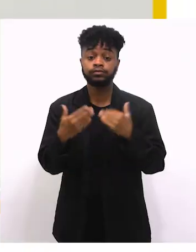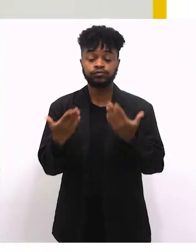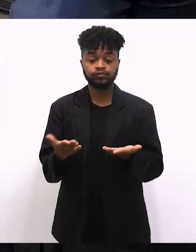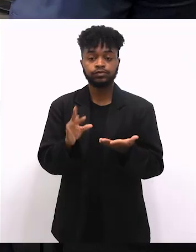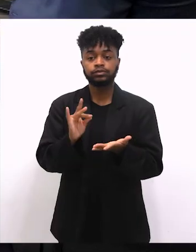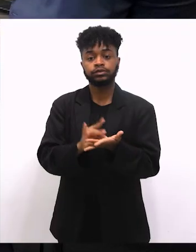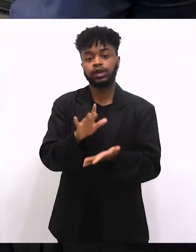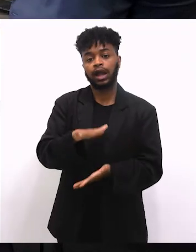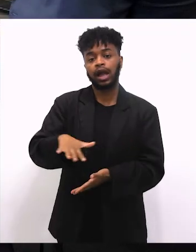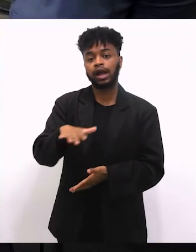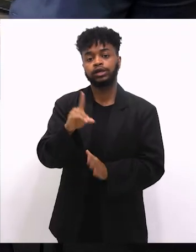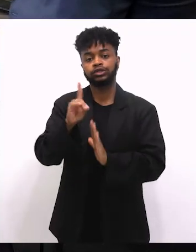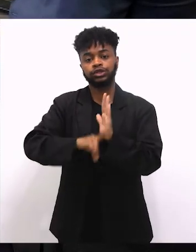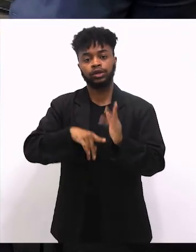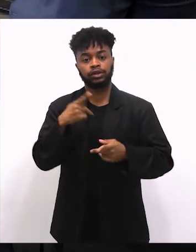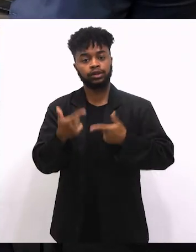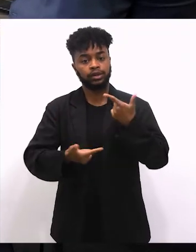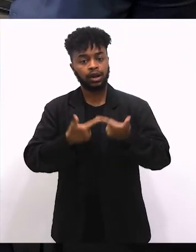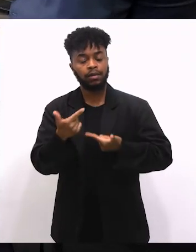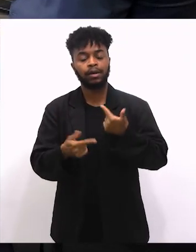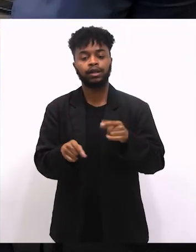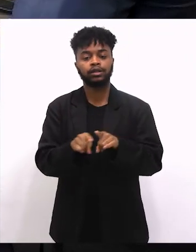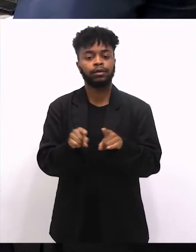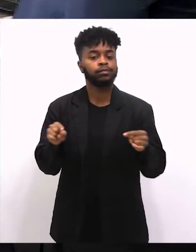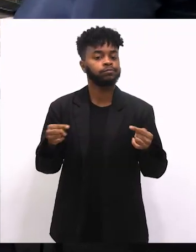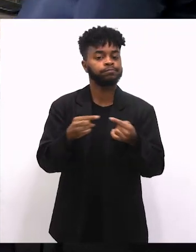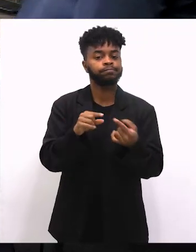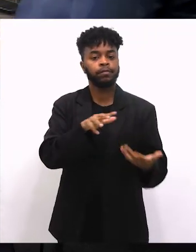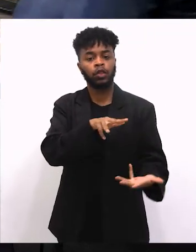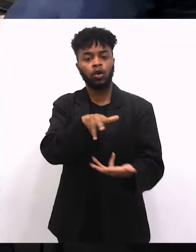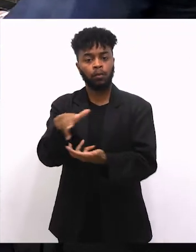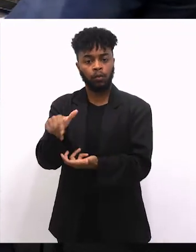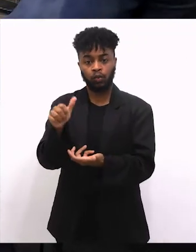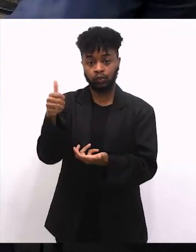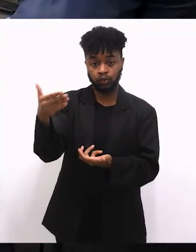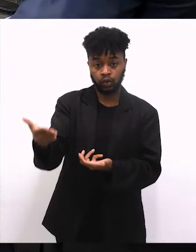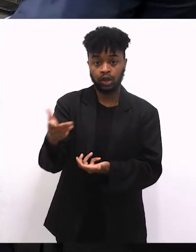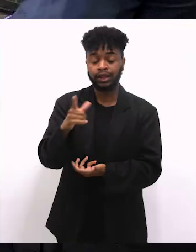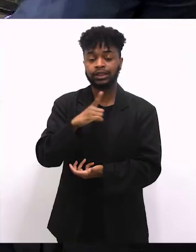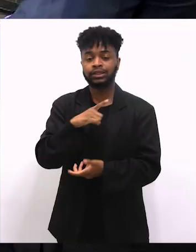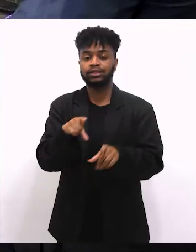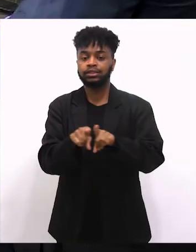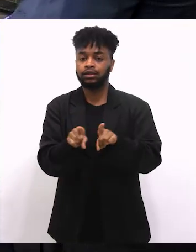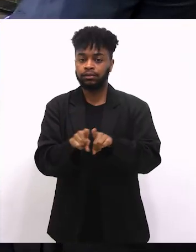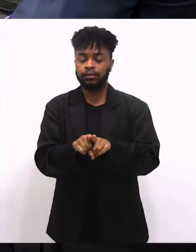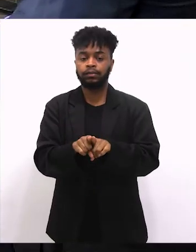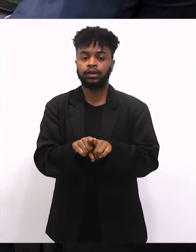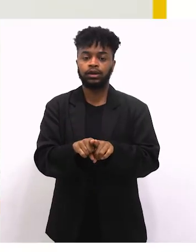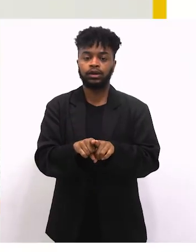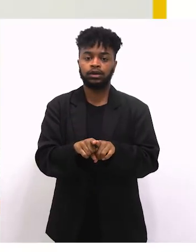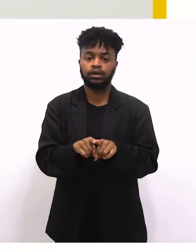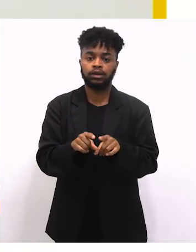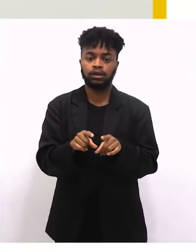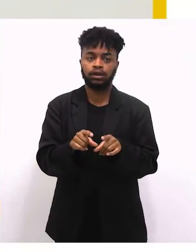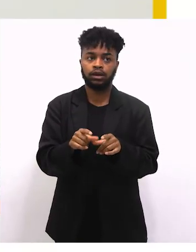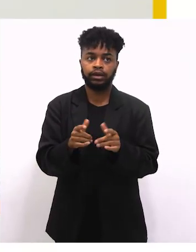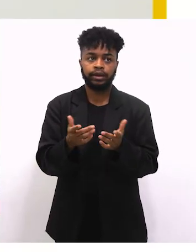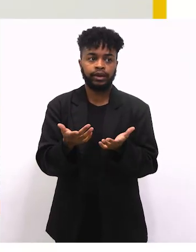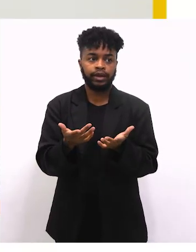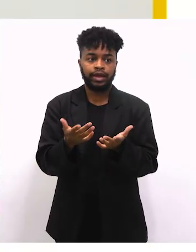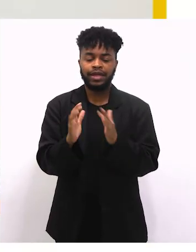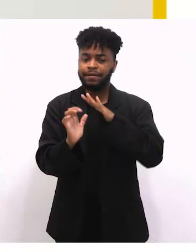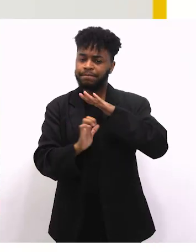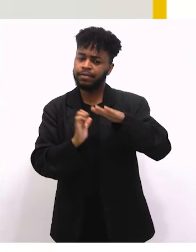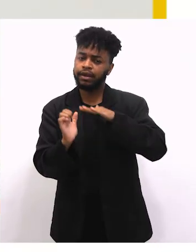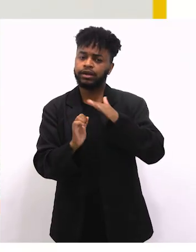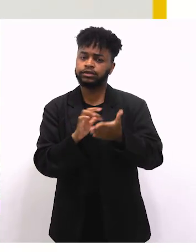no campo do direito do trabalho de cunho internacional, nós temos também